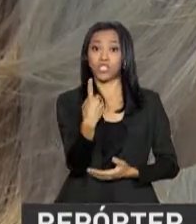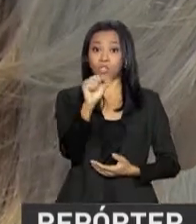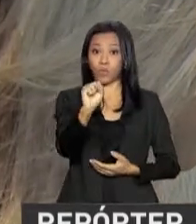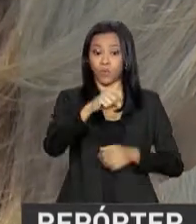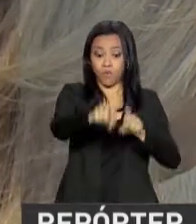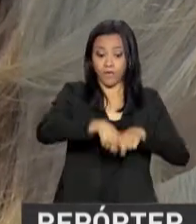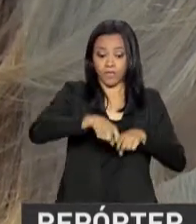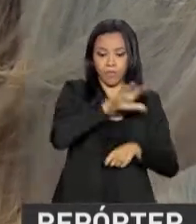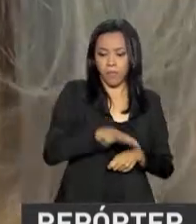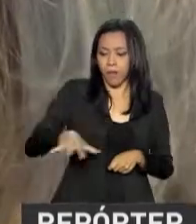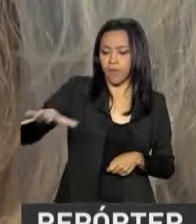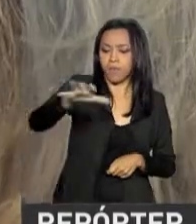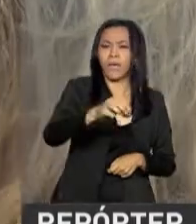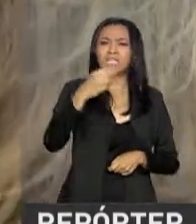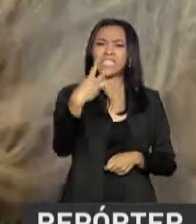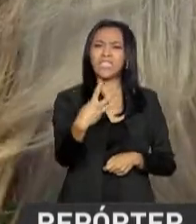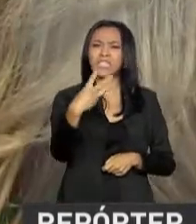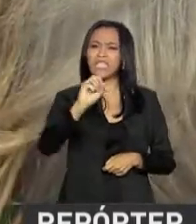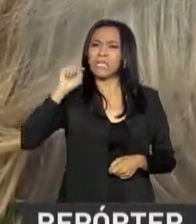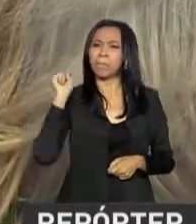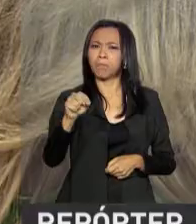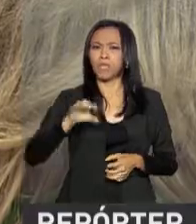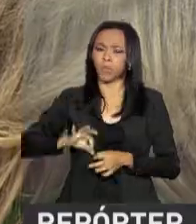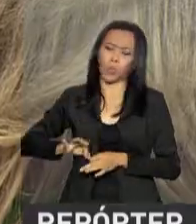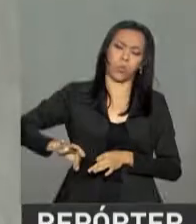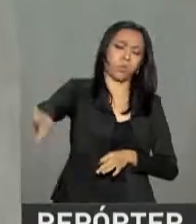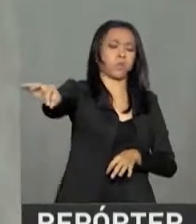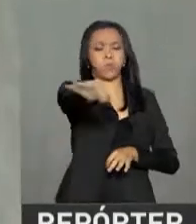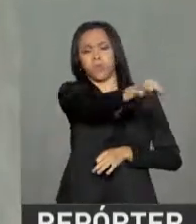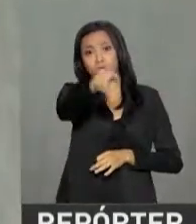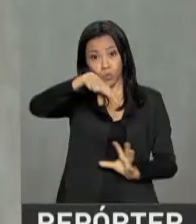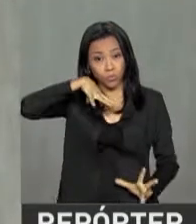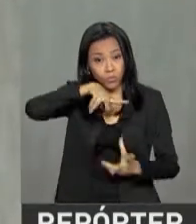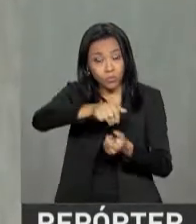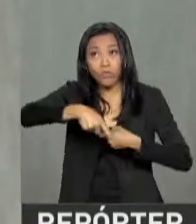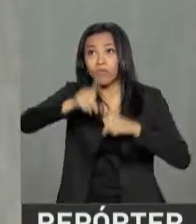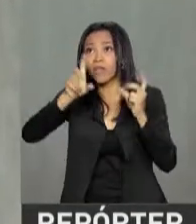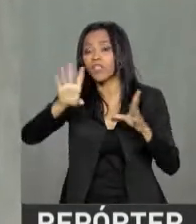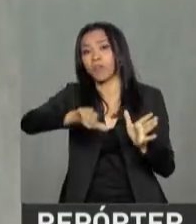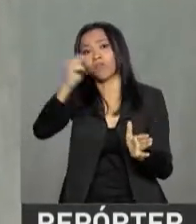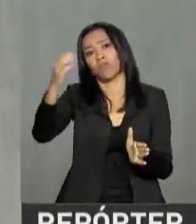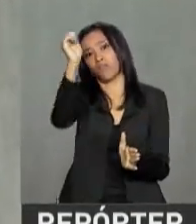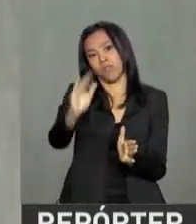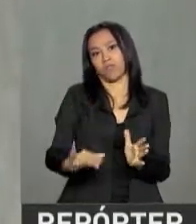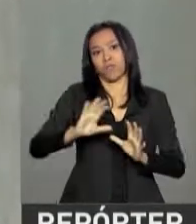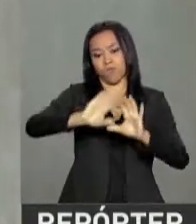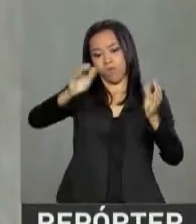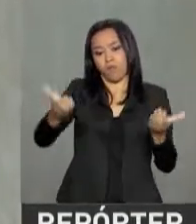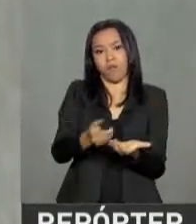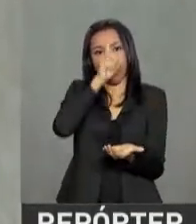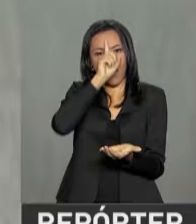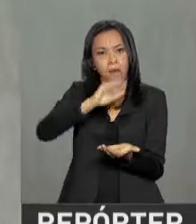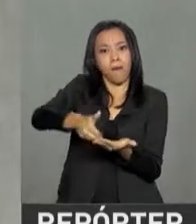30 mil hectares de terra é o maior exportador de melão do mundo luiz acredita que incentivar a exportação de frutas in natura